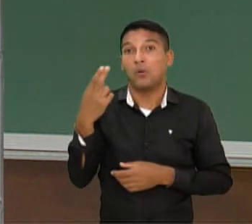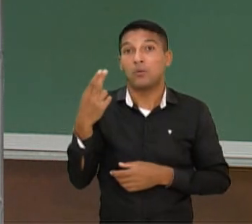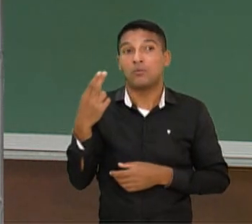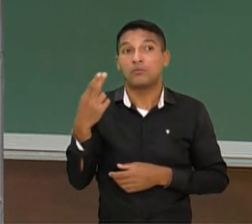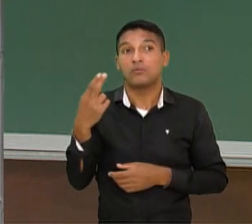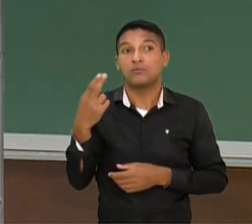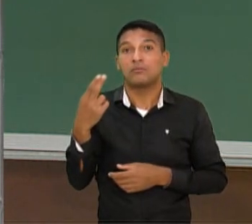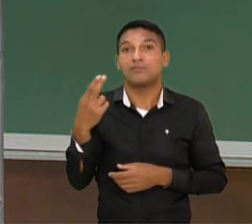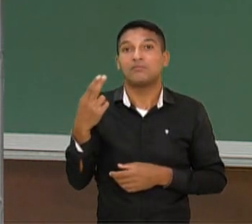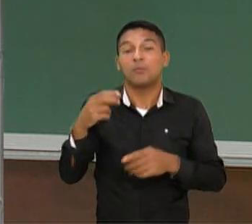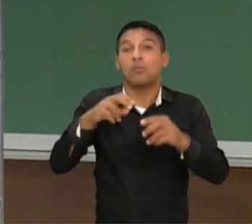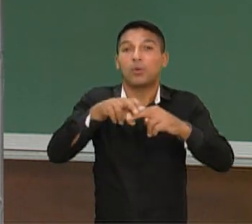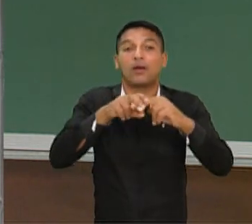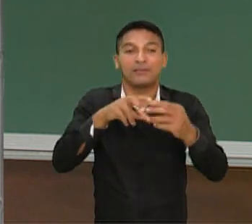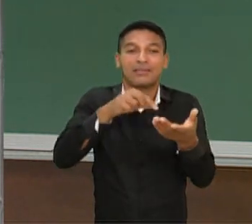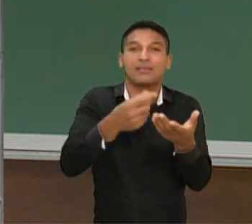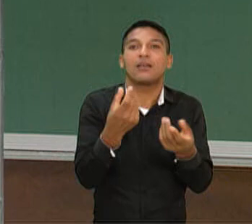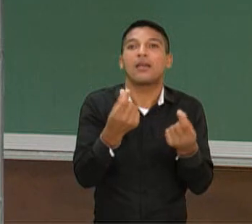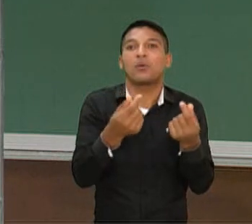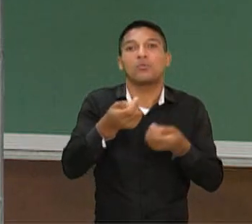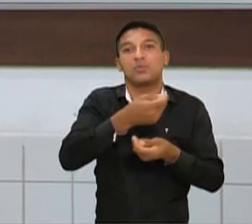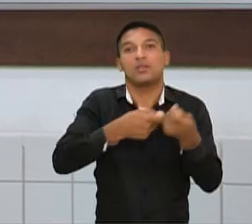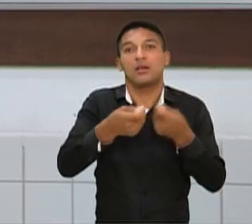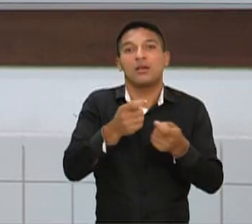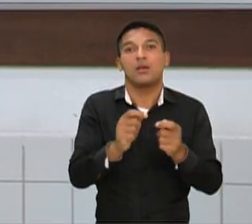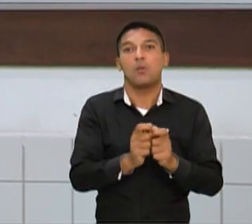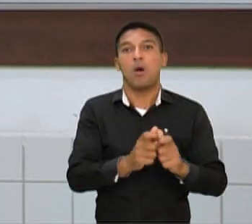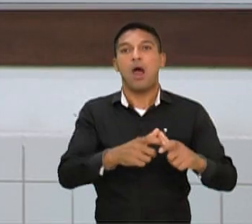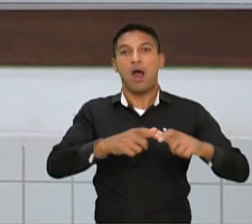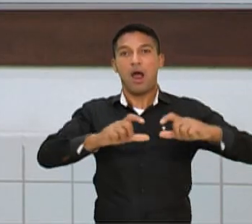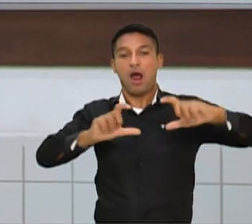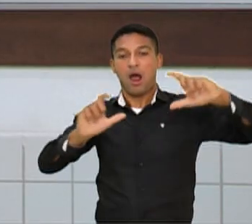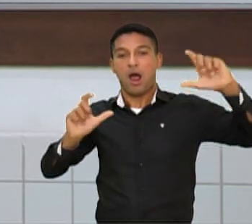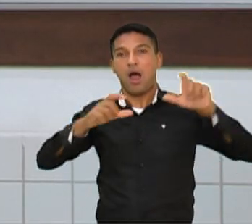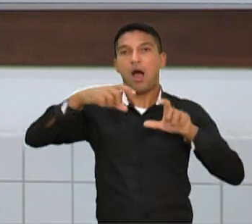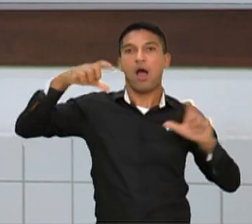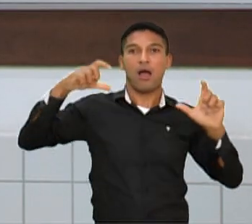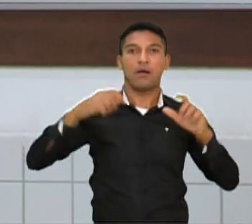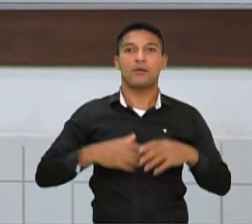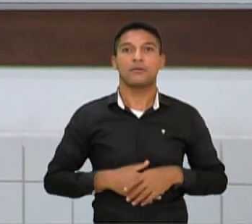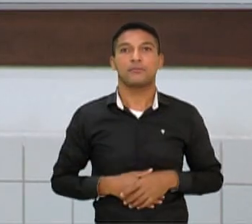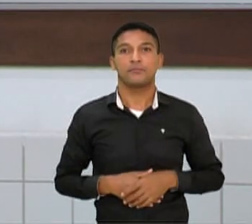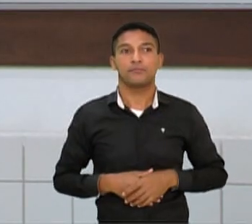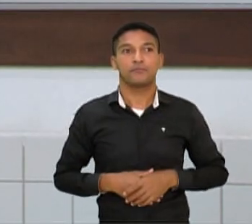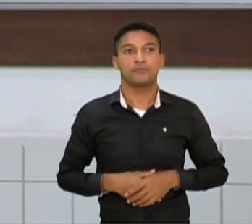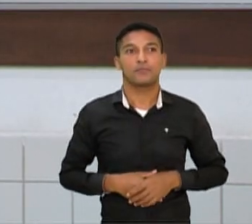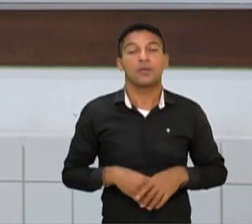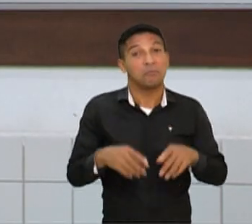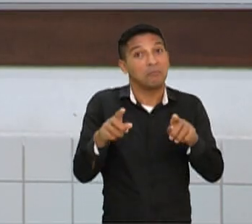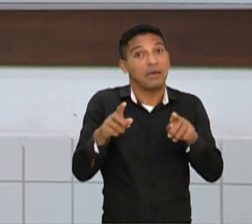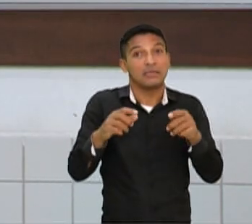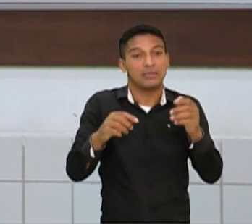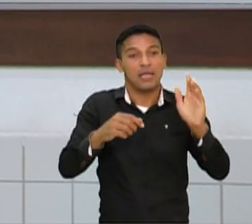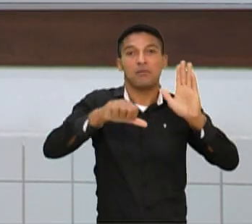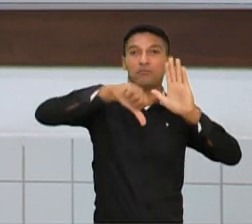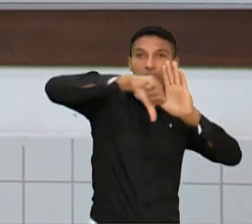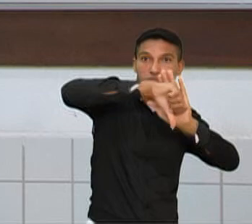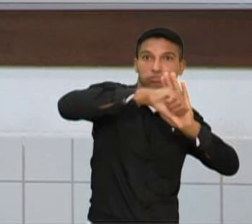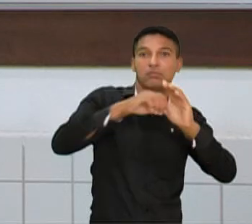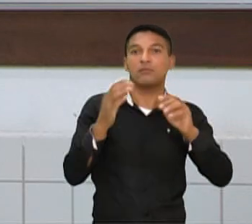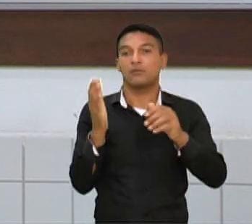a ausência de material vegetal, o que levou muitos animais que talvez nem cheguemos a conhecer a sua